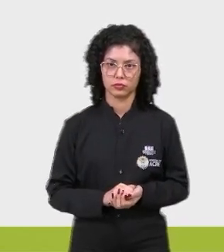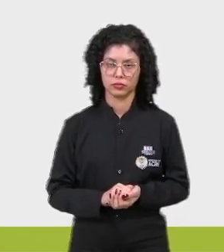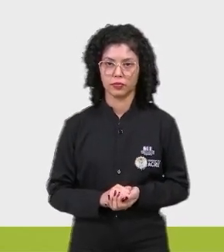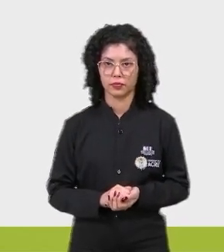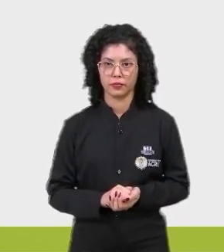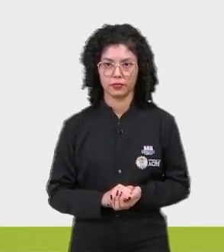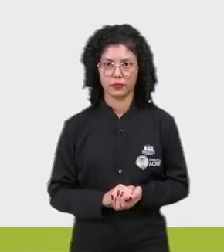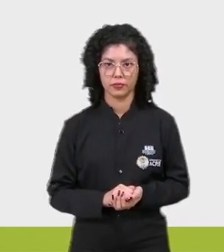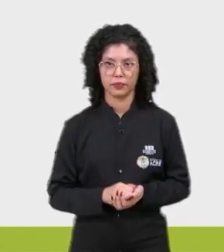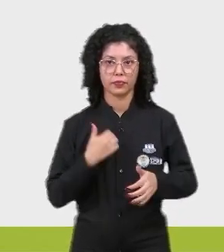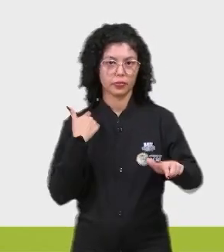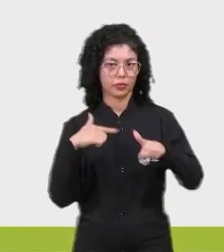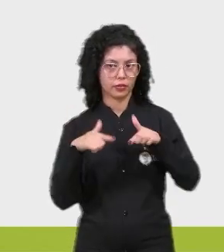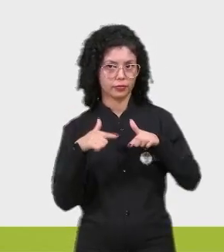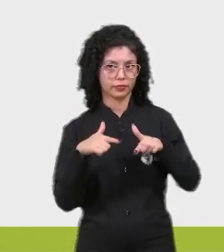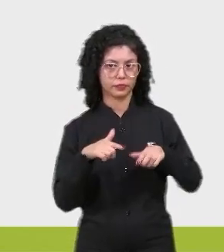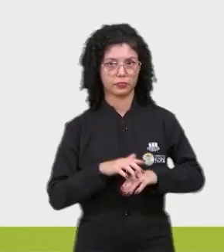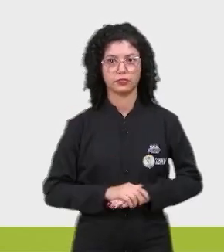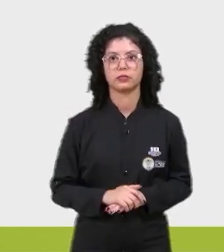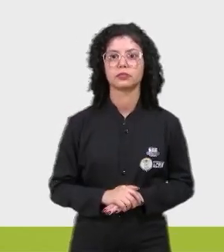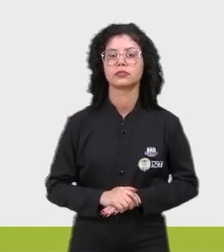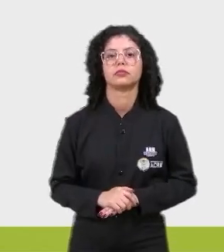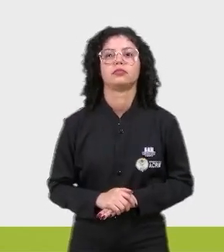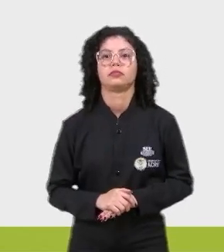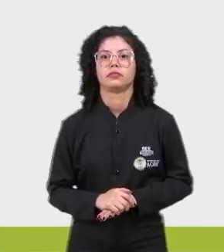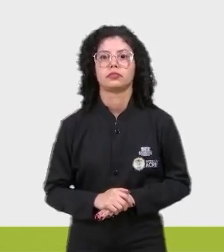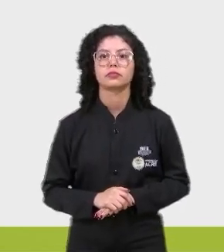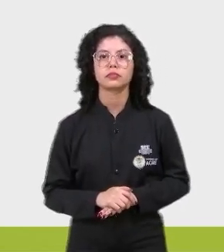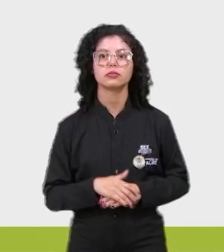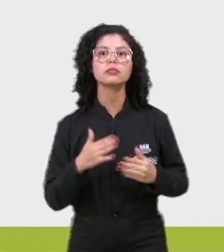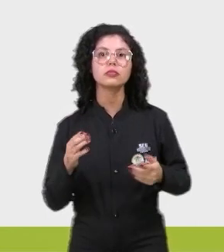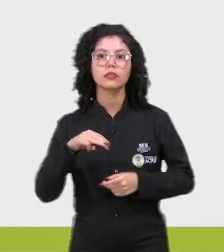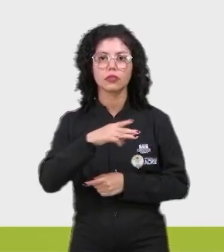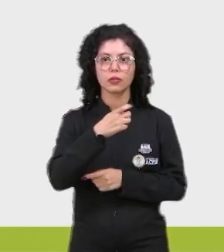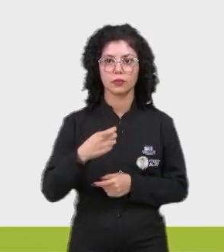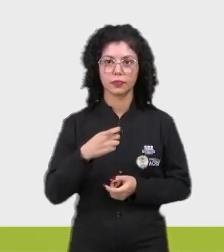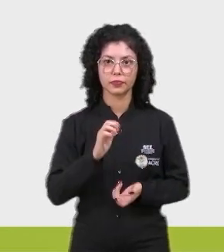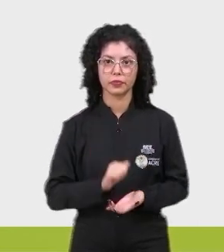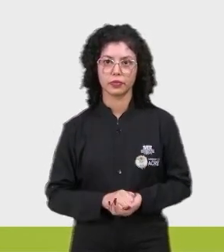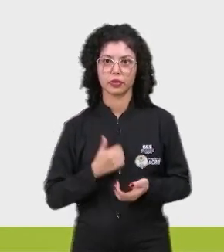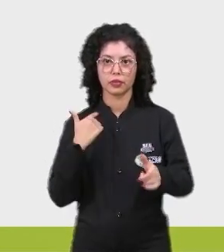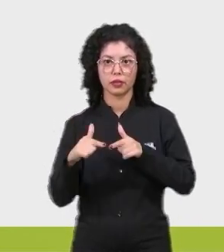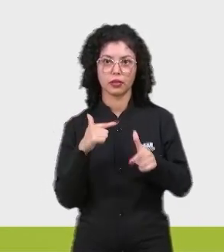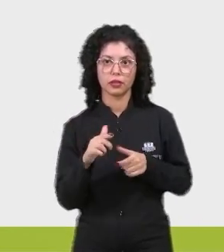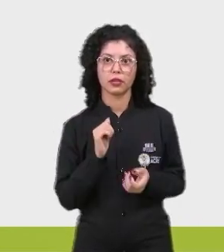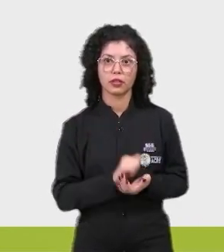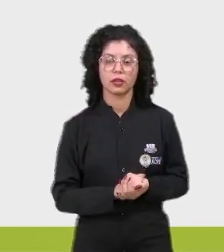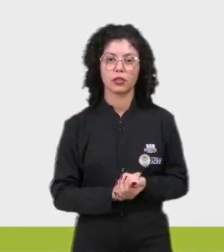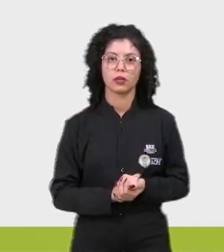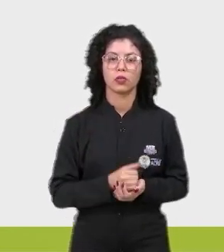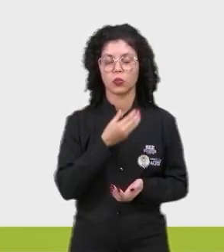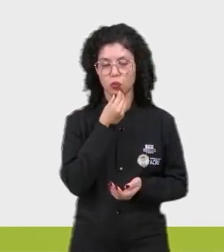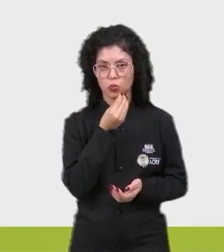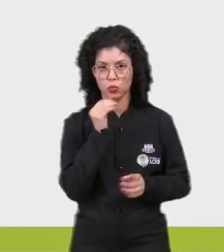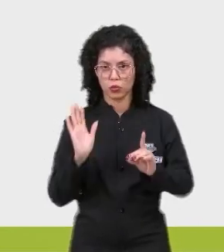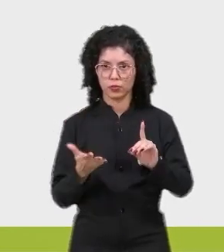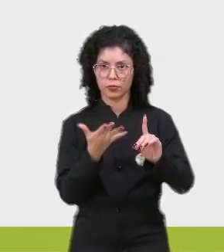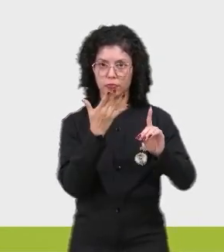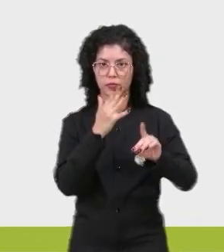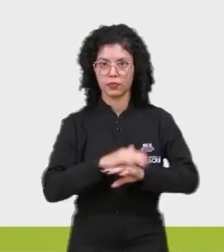eixo trabalho, né? Max Weber diz, o trabalho dignifica o